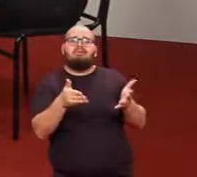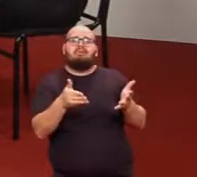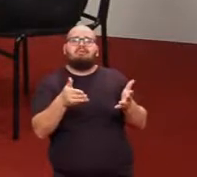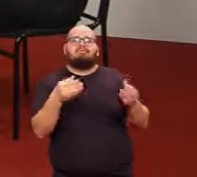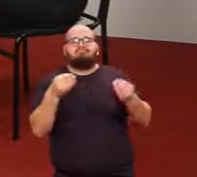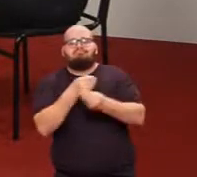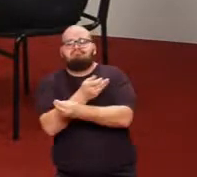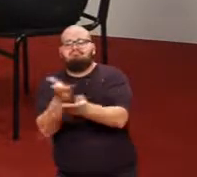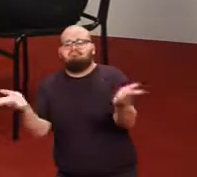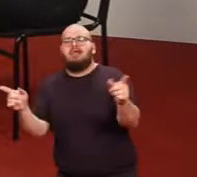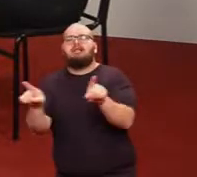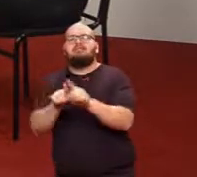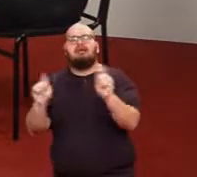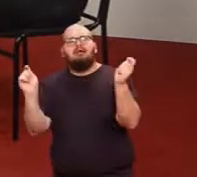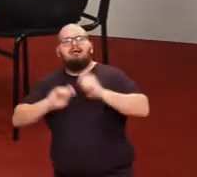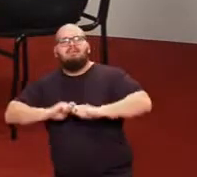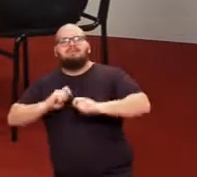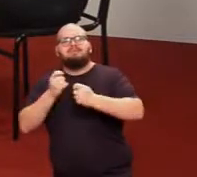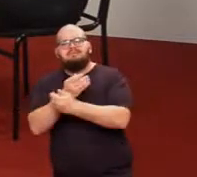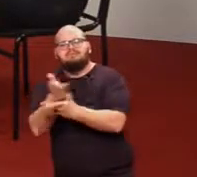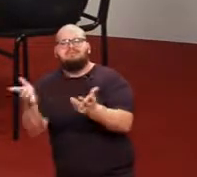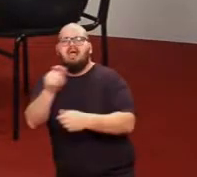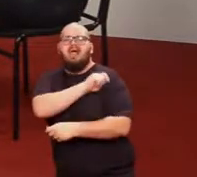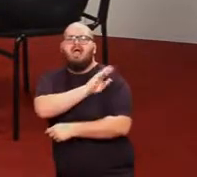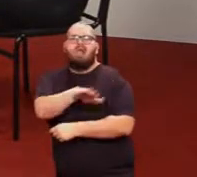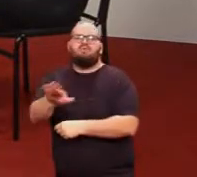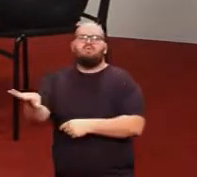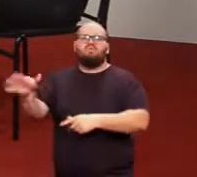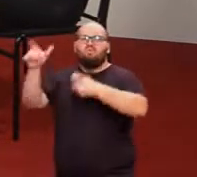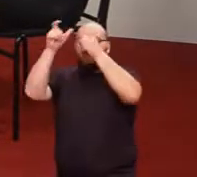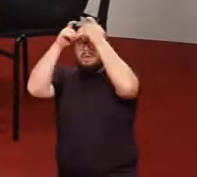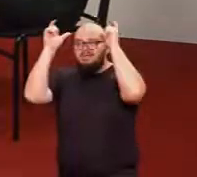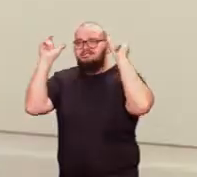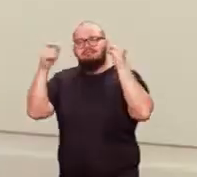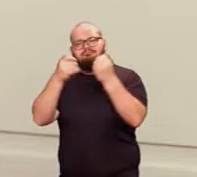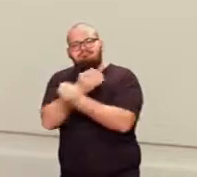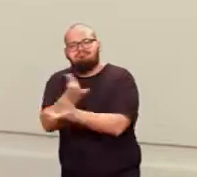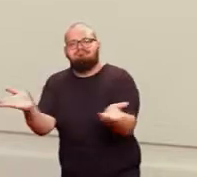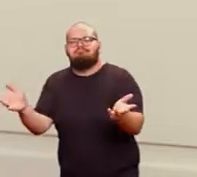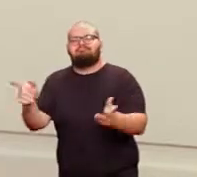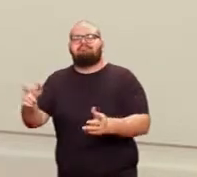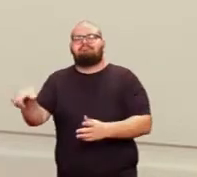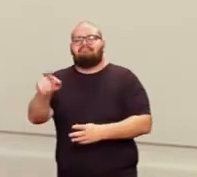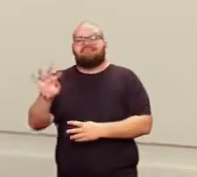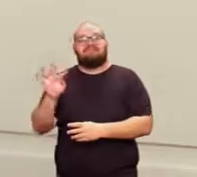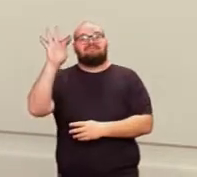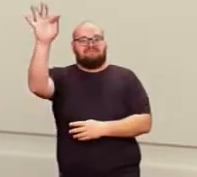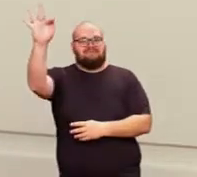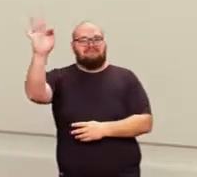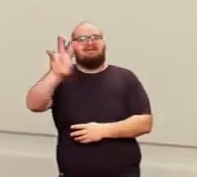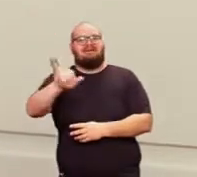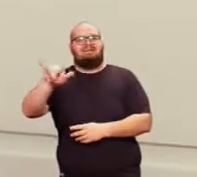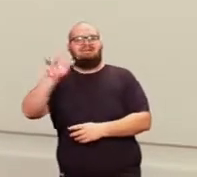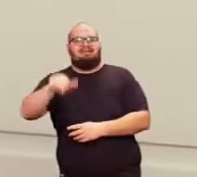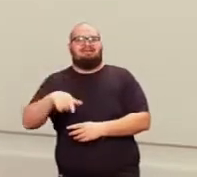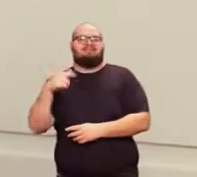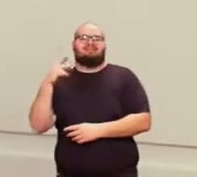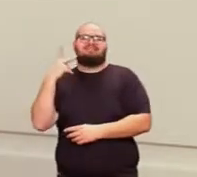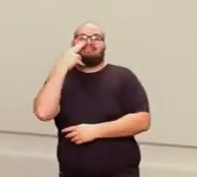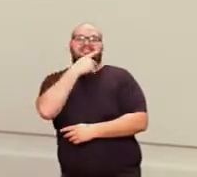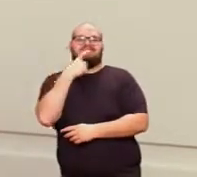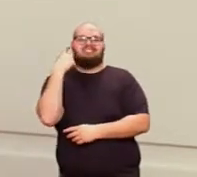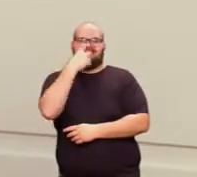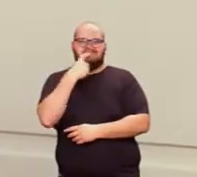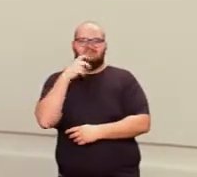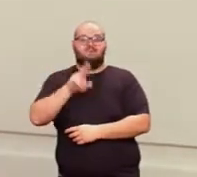optativa que dá condições, ou seja, dá conhecimento para o nosso aluno, que será o futuro cirurgião dentista,